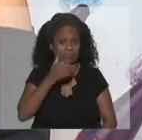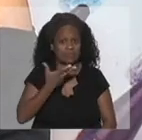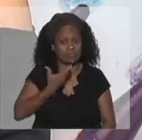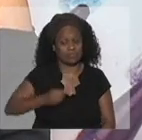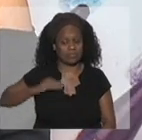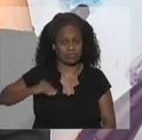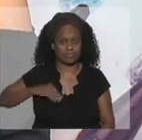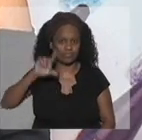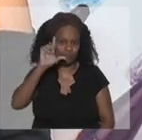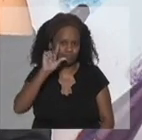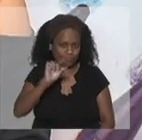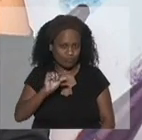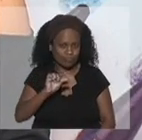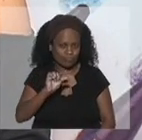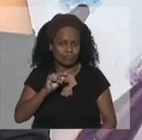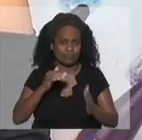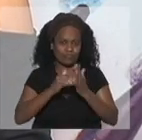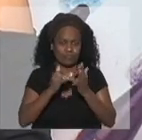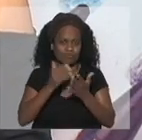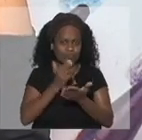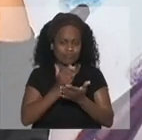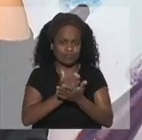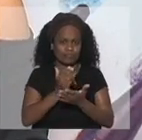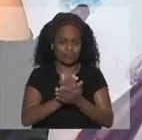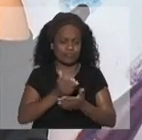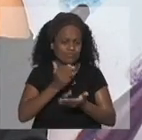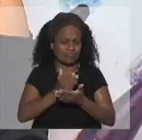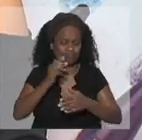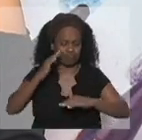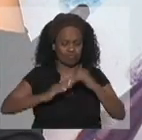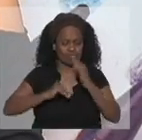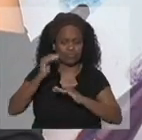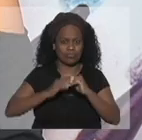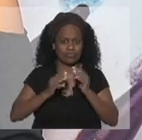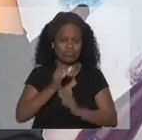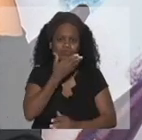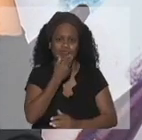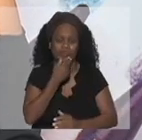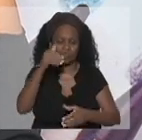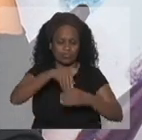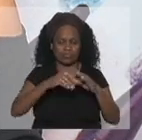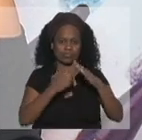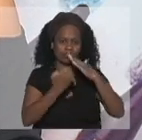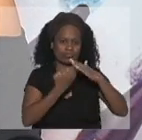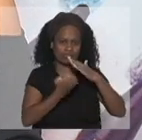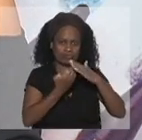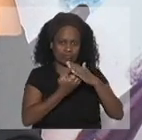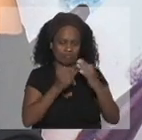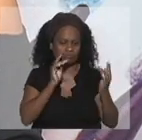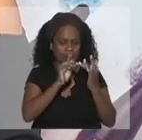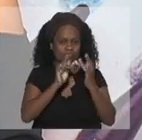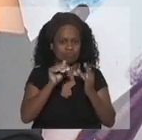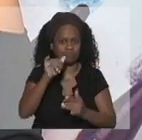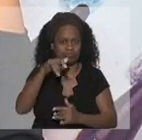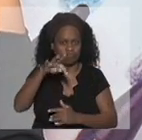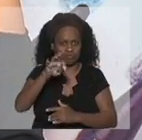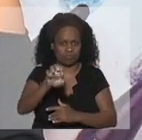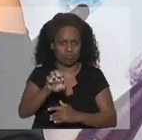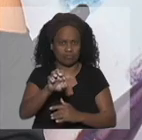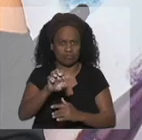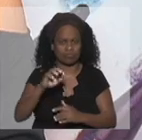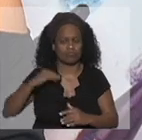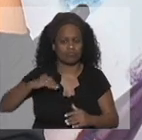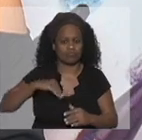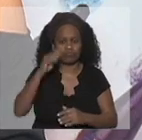As mulheres recebem salários mais baixos, até quando ocupam a mesma posição que os homens dentro de uma empresa. De acordo com o